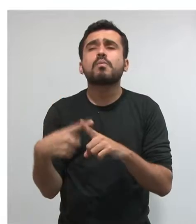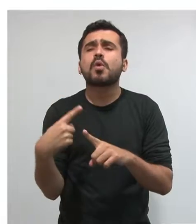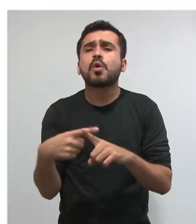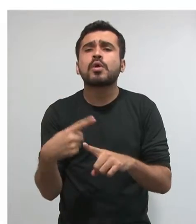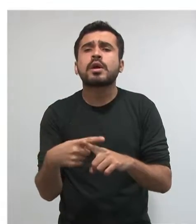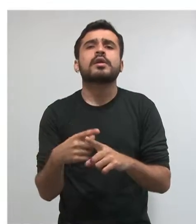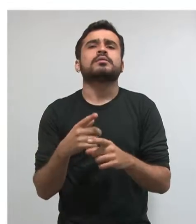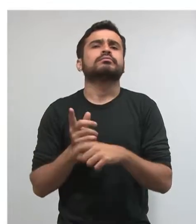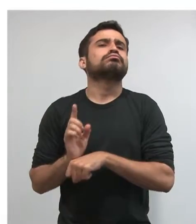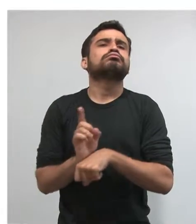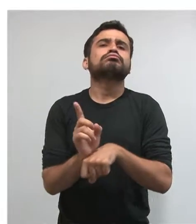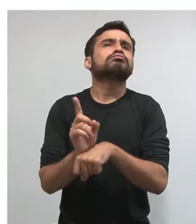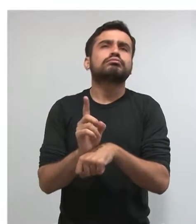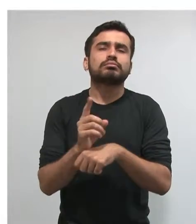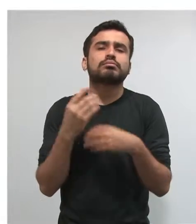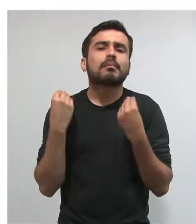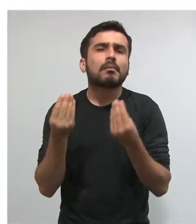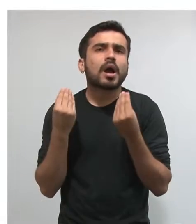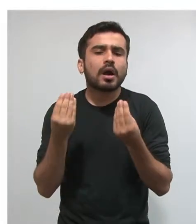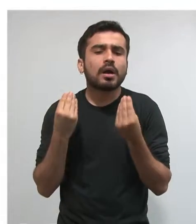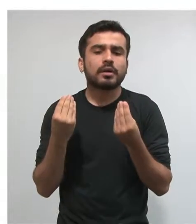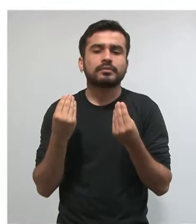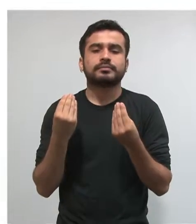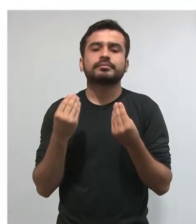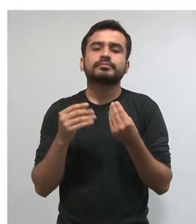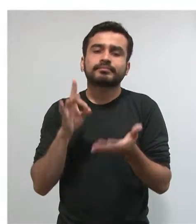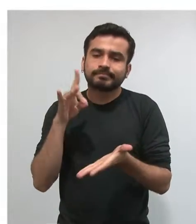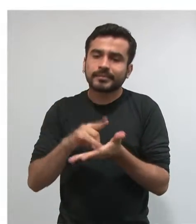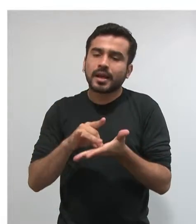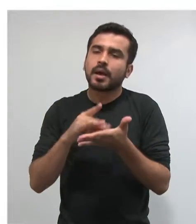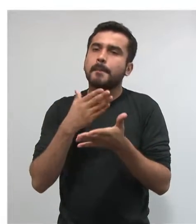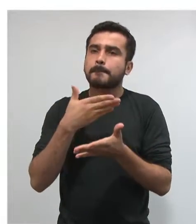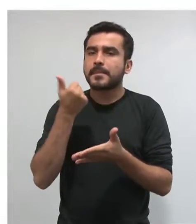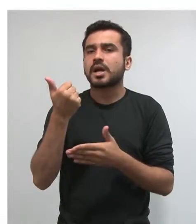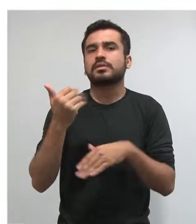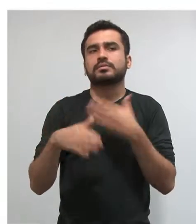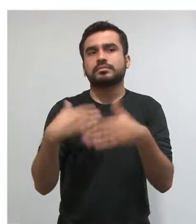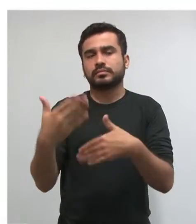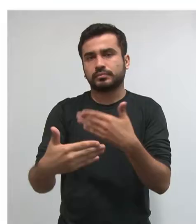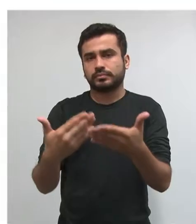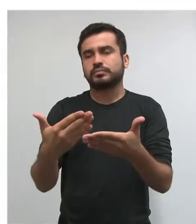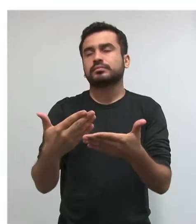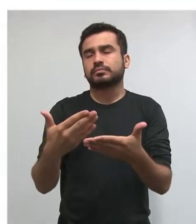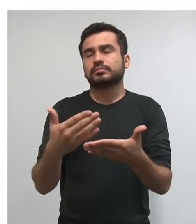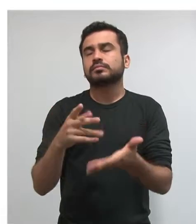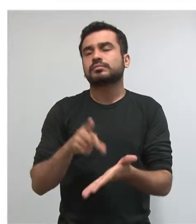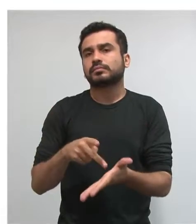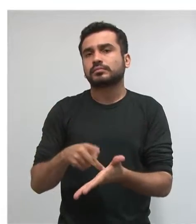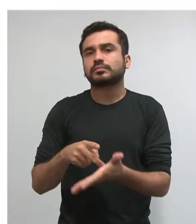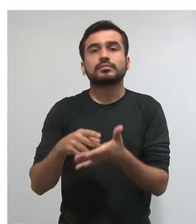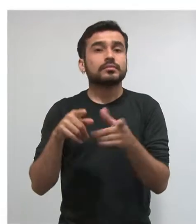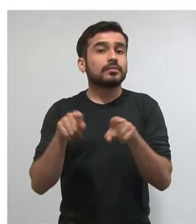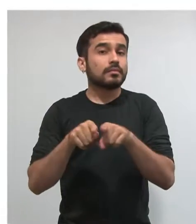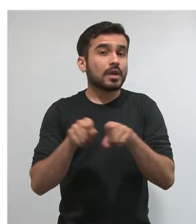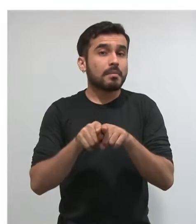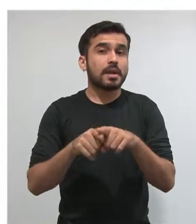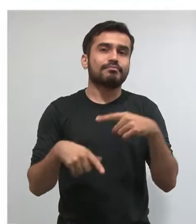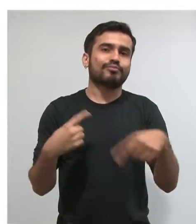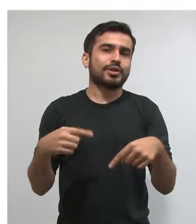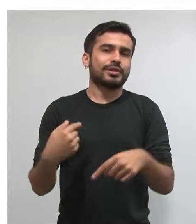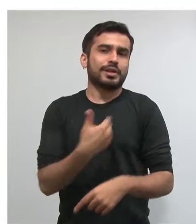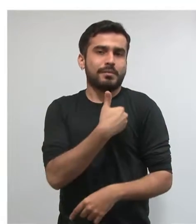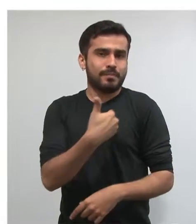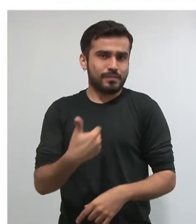fazer o monitoramento, para que a gente tenha uma melhoria do desempenho institucional, no sentido mais amplo, e da própria política